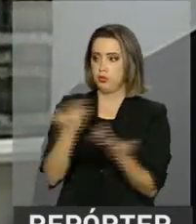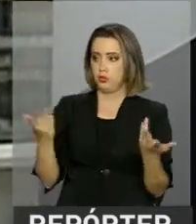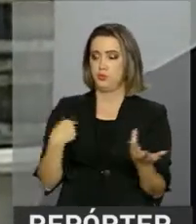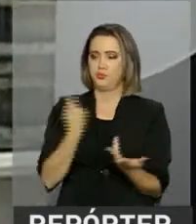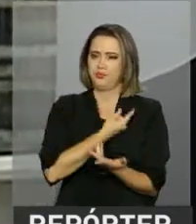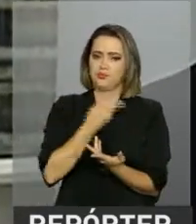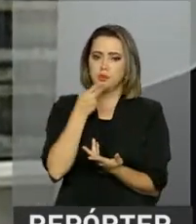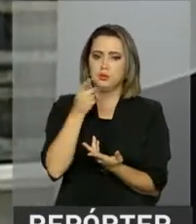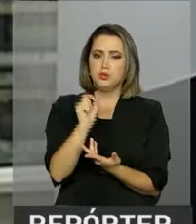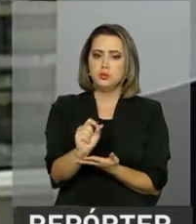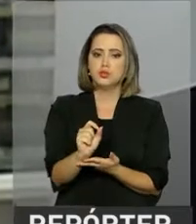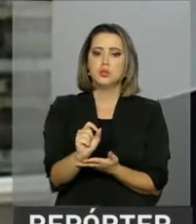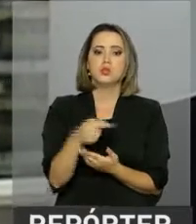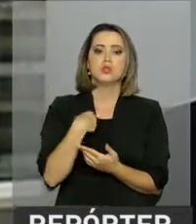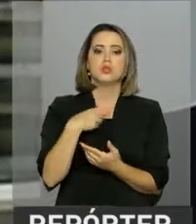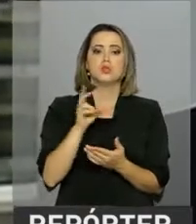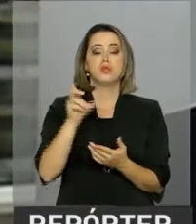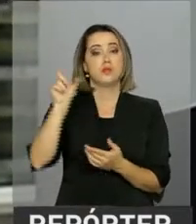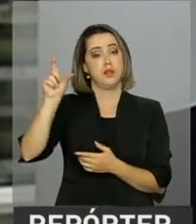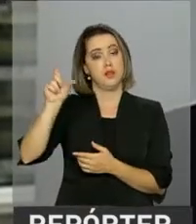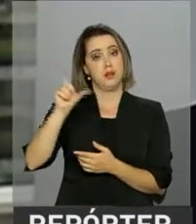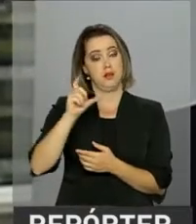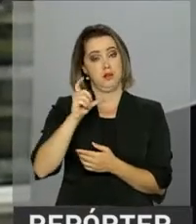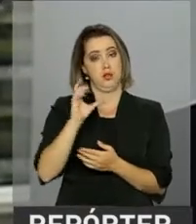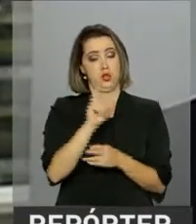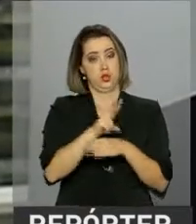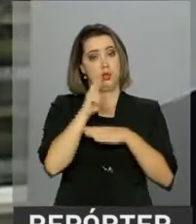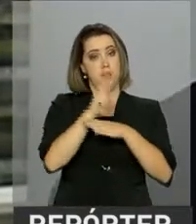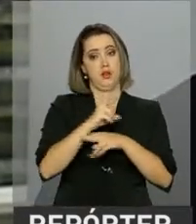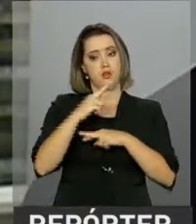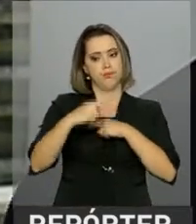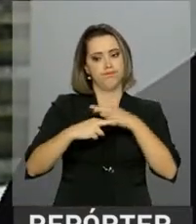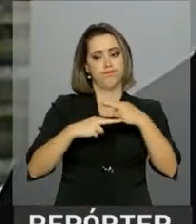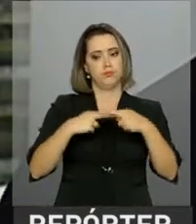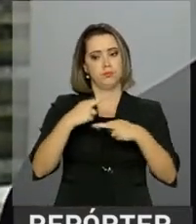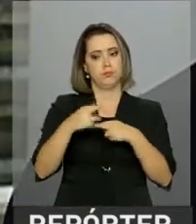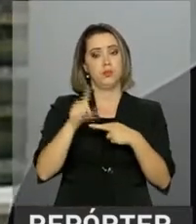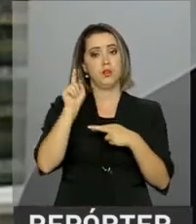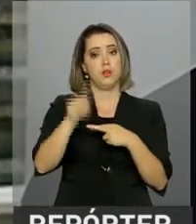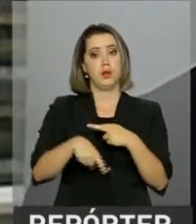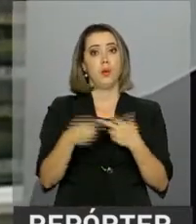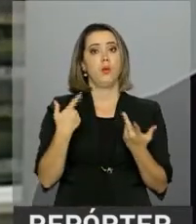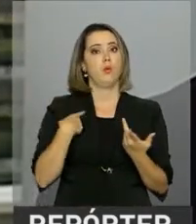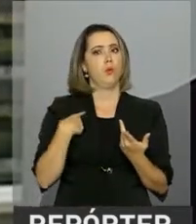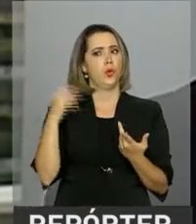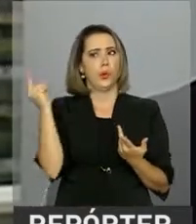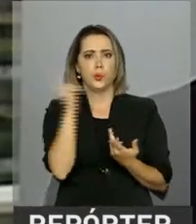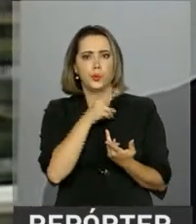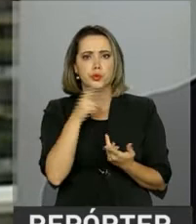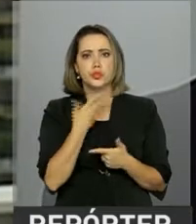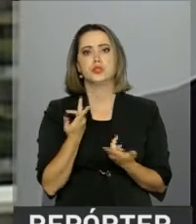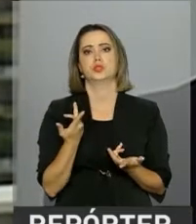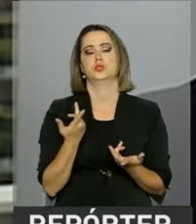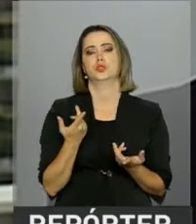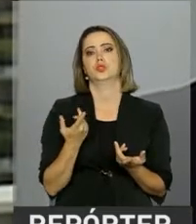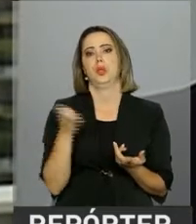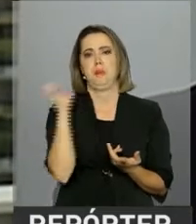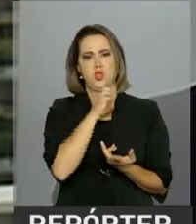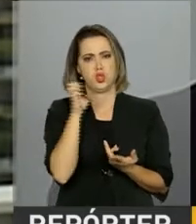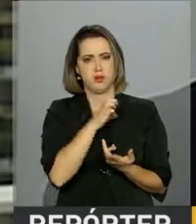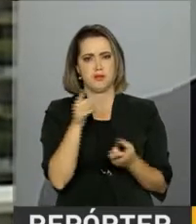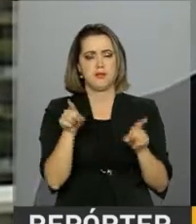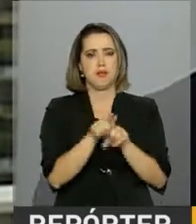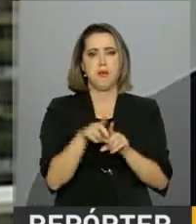rotativo a gente entra na modalidade de crédito que passa a ser emergencial o governo pensando no índice de